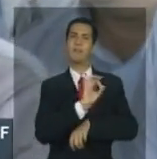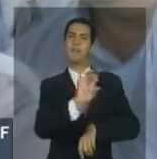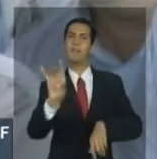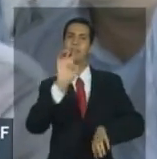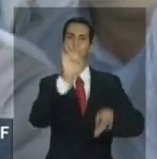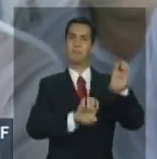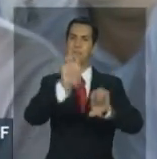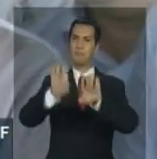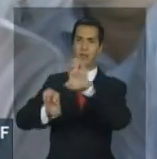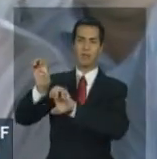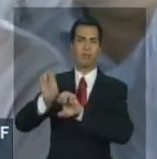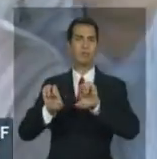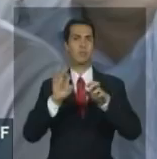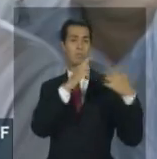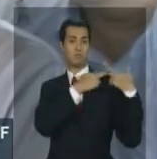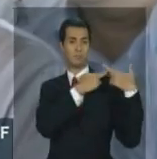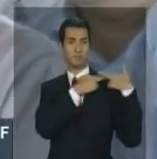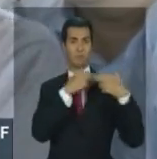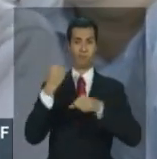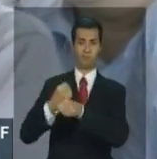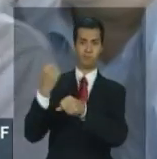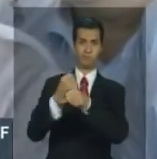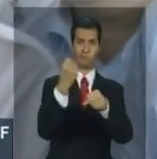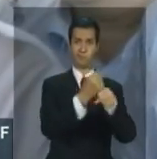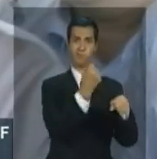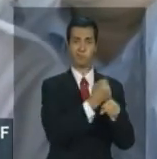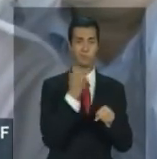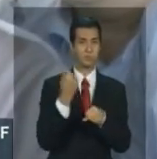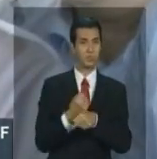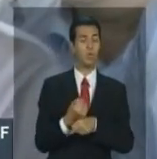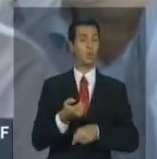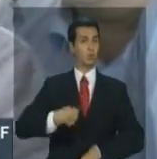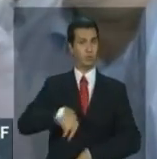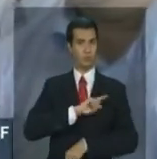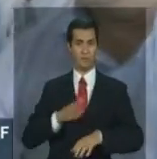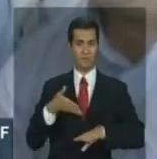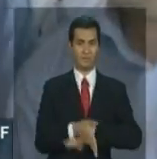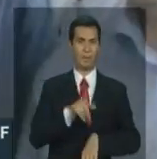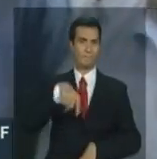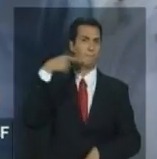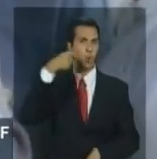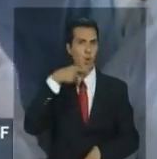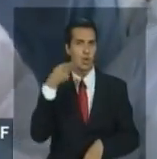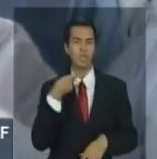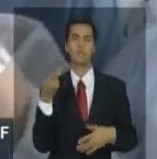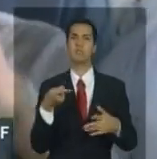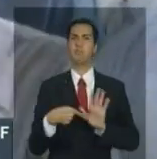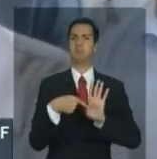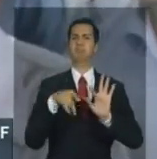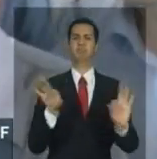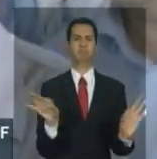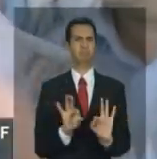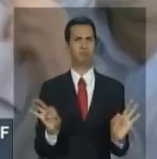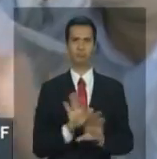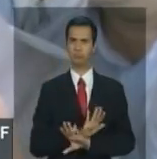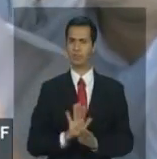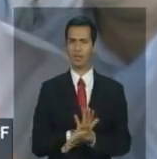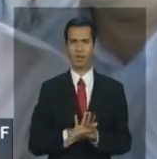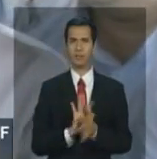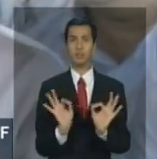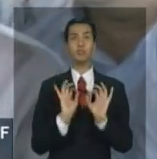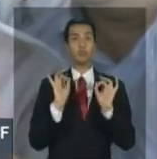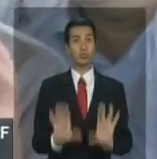porque é esse o nosso objetivo aqui, ela não é uma visita política, é uma visita de trabalho. O que